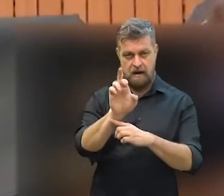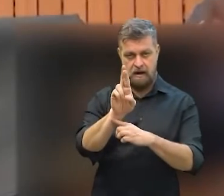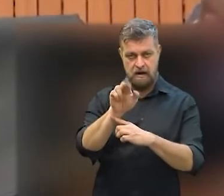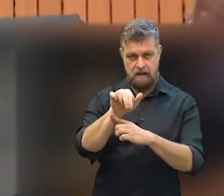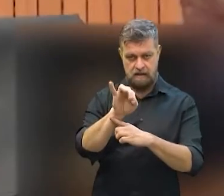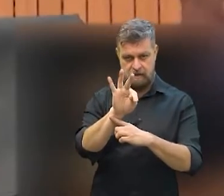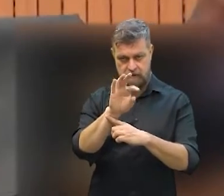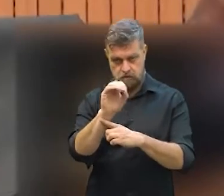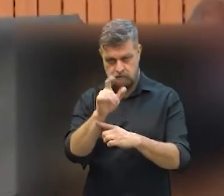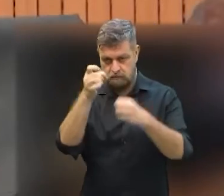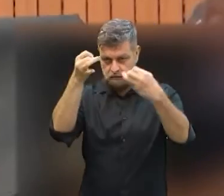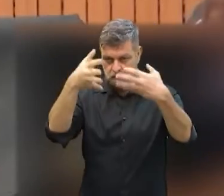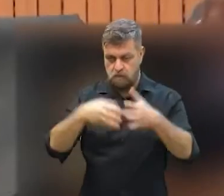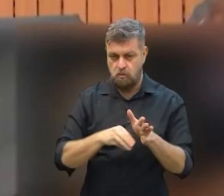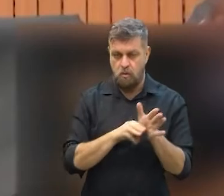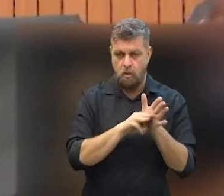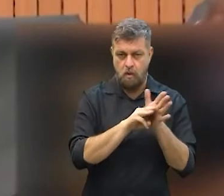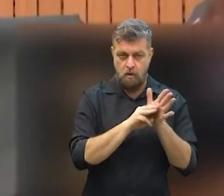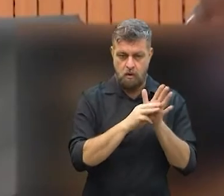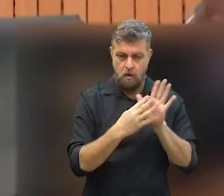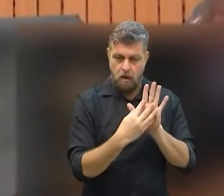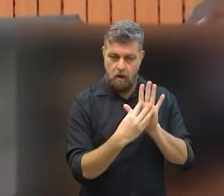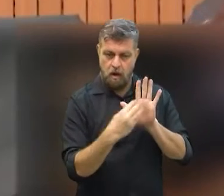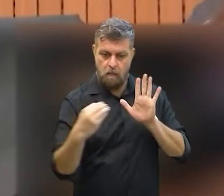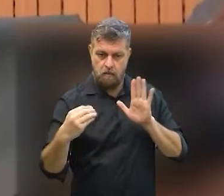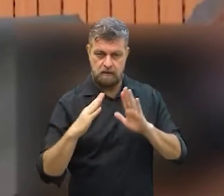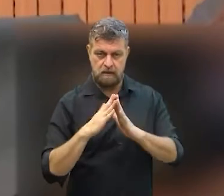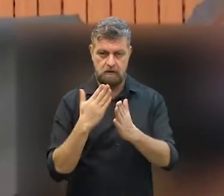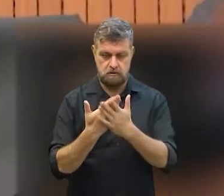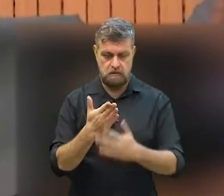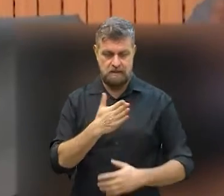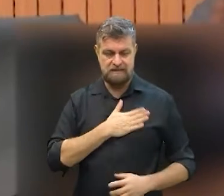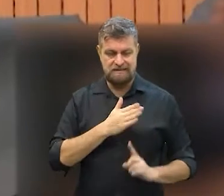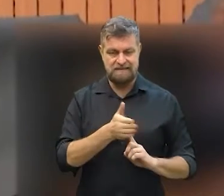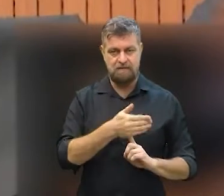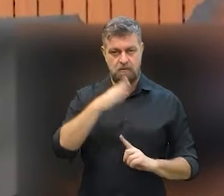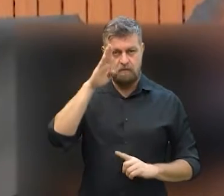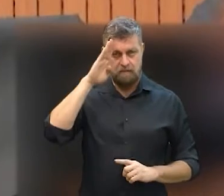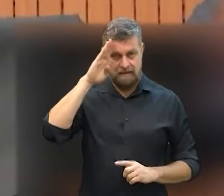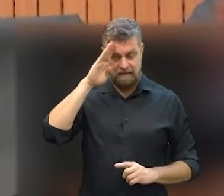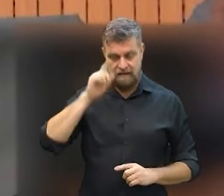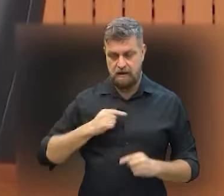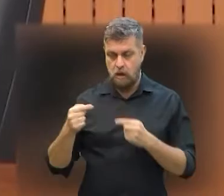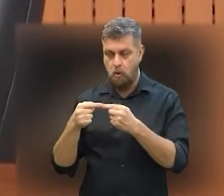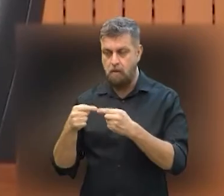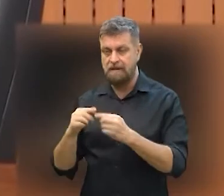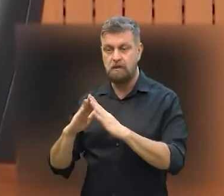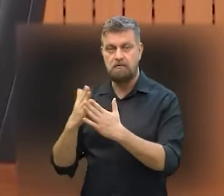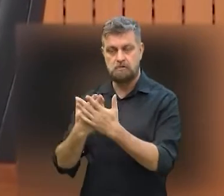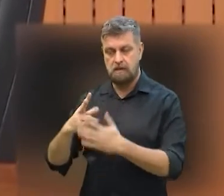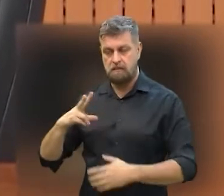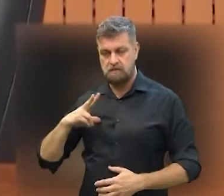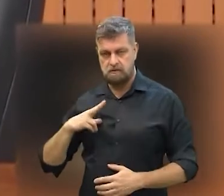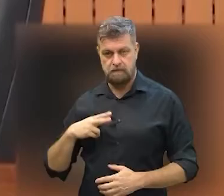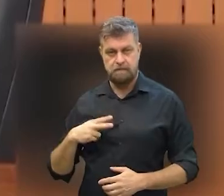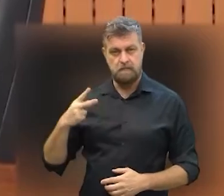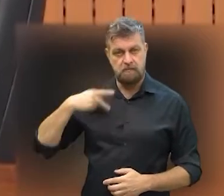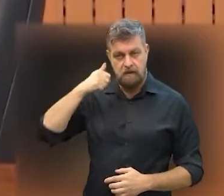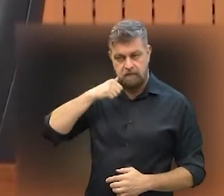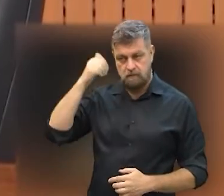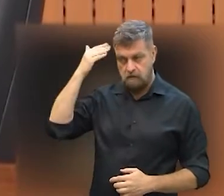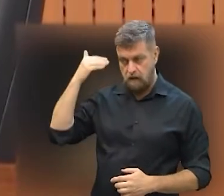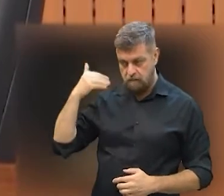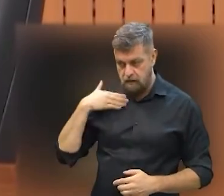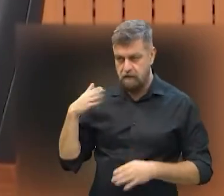Puglia Neto, que falou sobre modelos de escola cívico-militar para escolas particulares. A vereadora Débora Palermo,